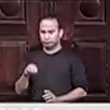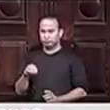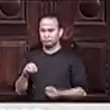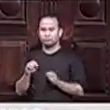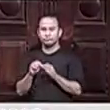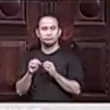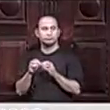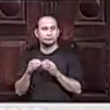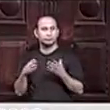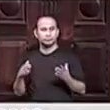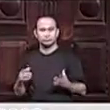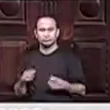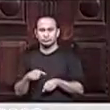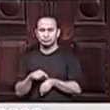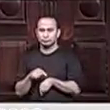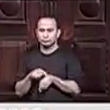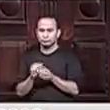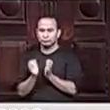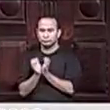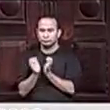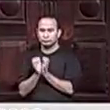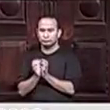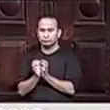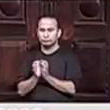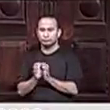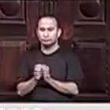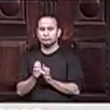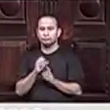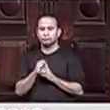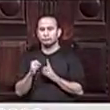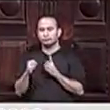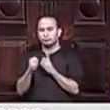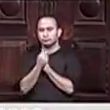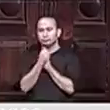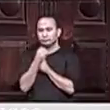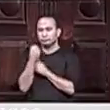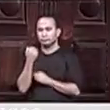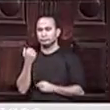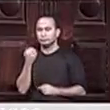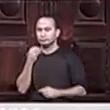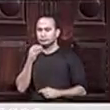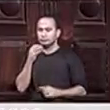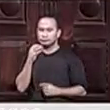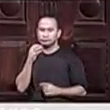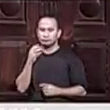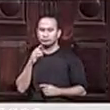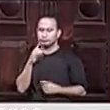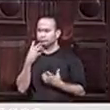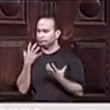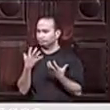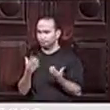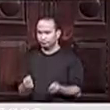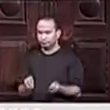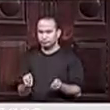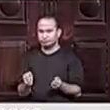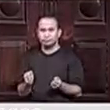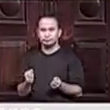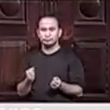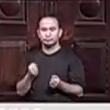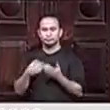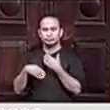momento em que um conjunto importante de atores políticos da sociedade não concordavam com o rumo da época